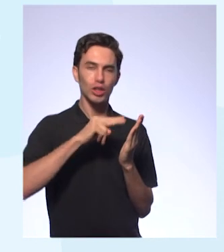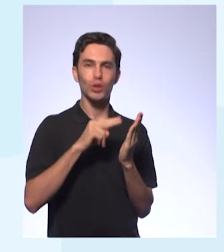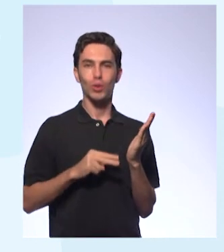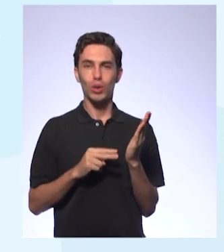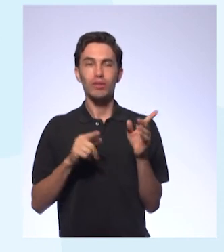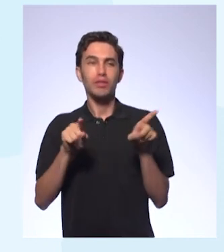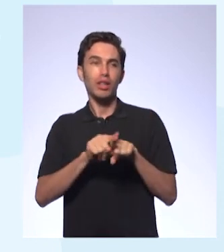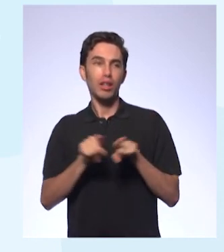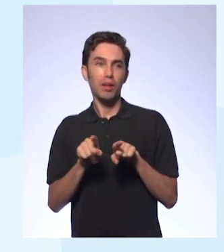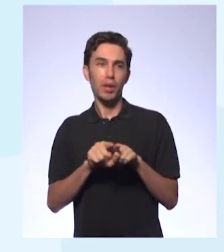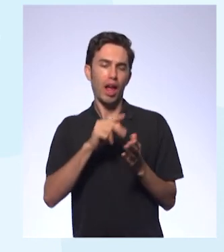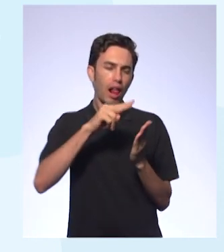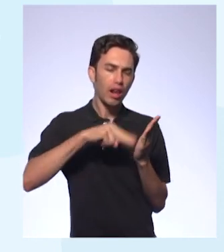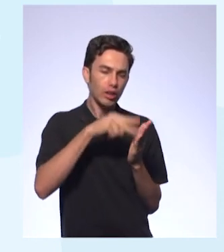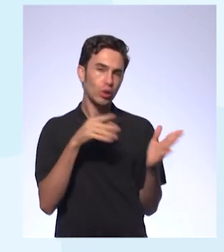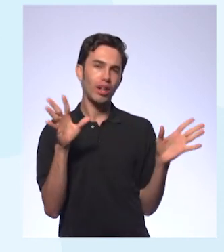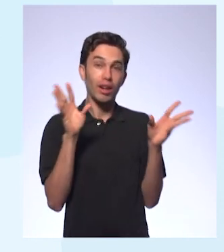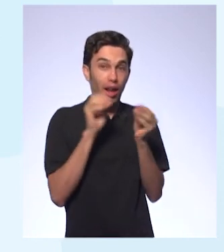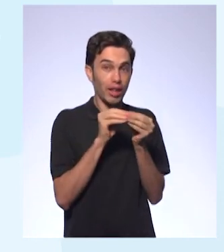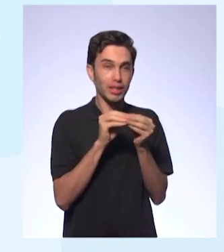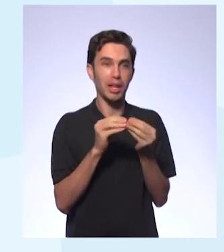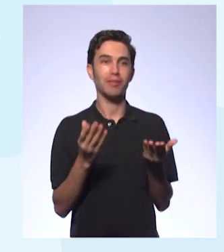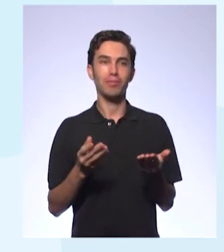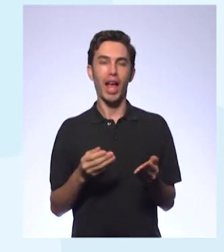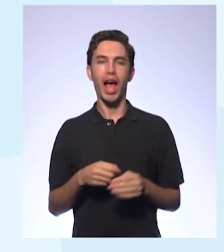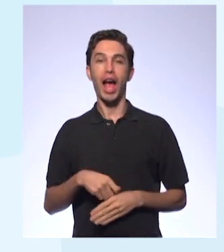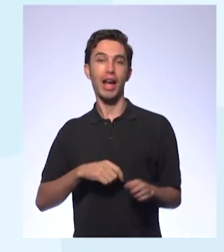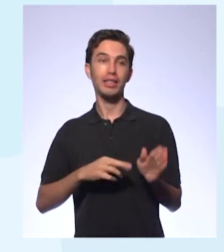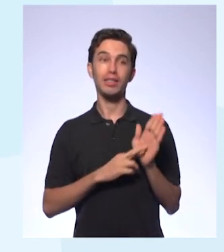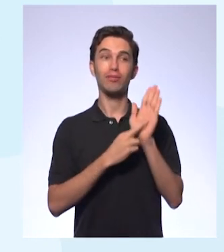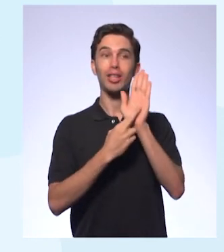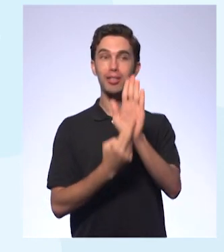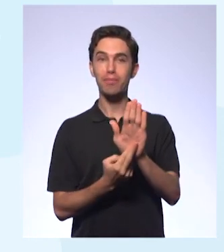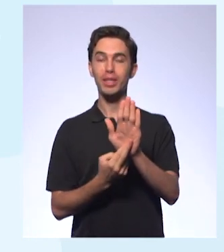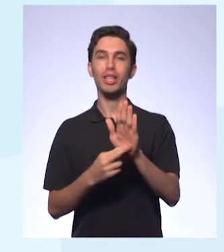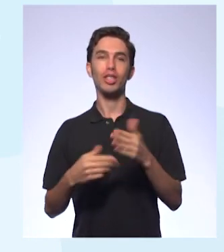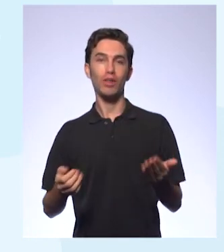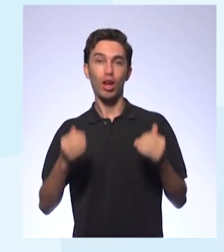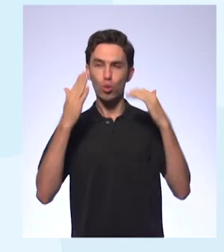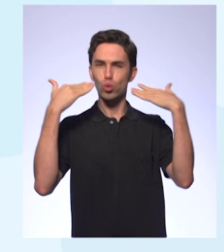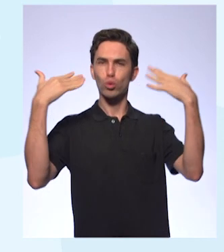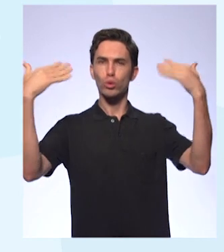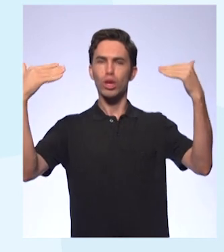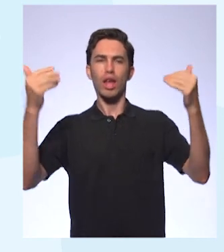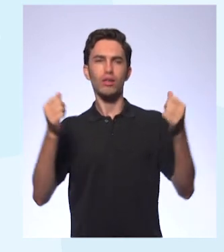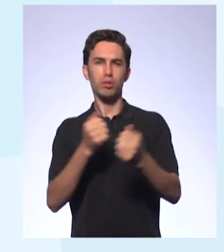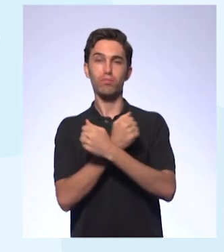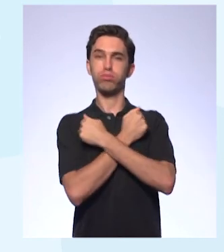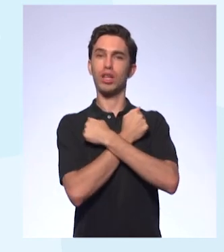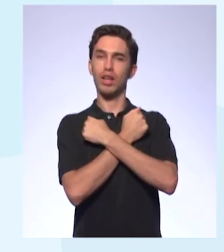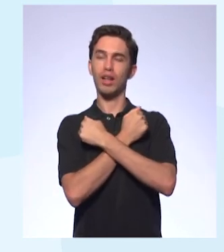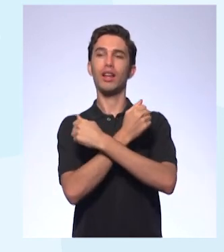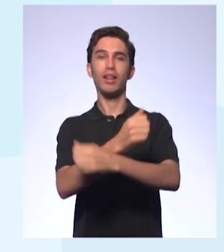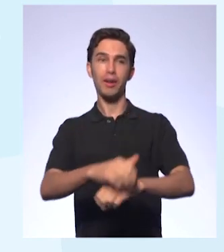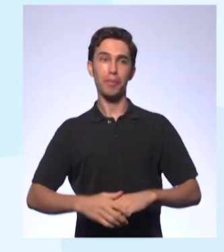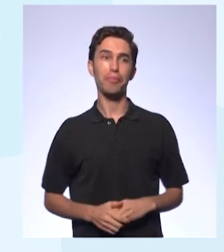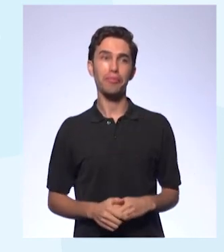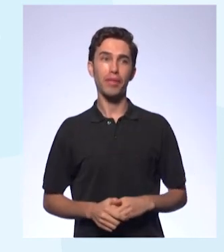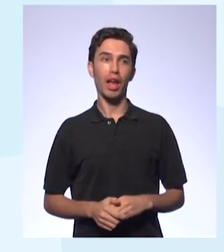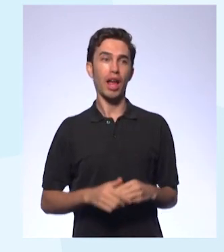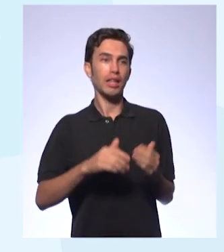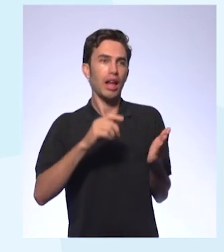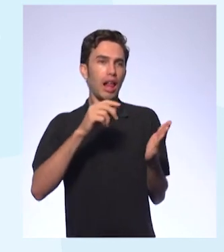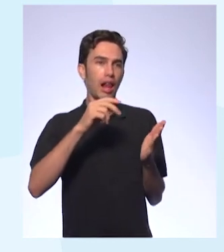e a leitura da resenha, a questão da representatividade e o sucesso de Pantera Negra. Leitura